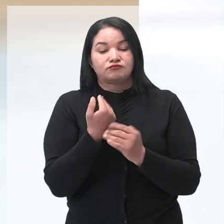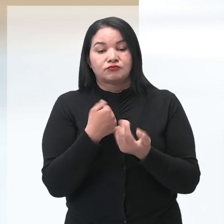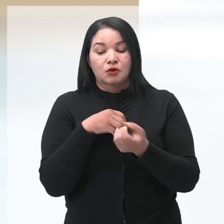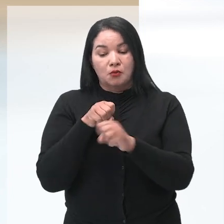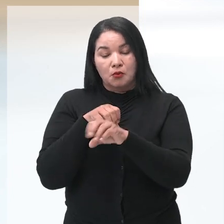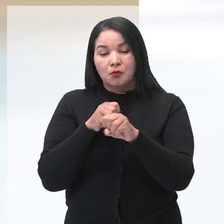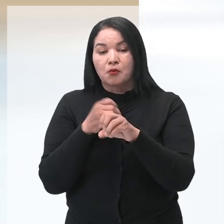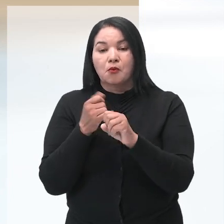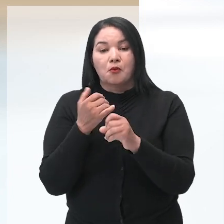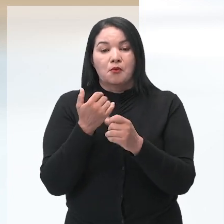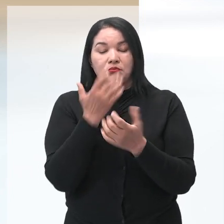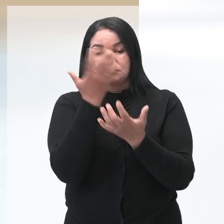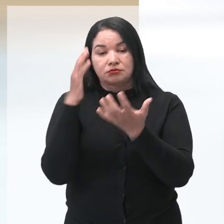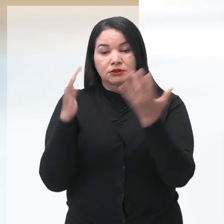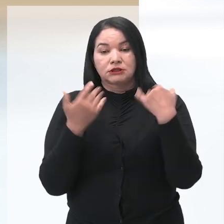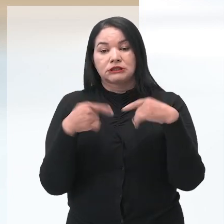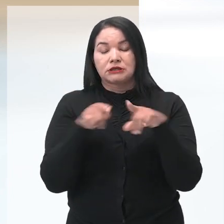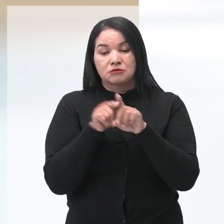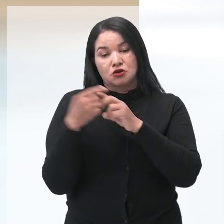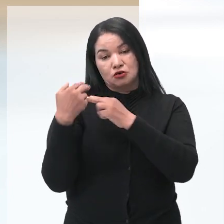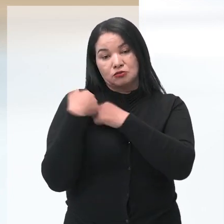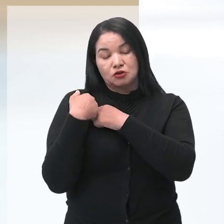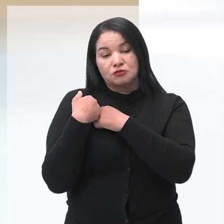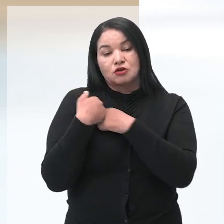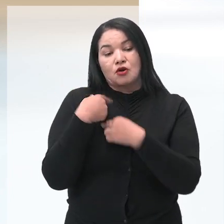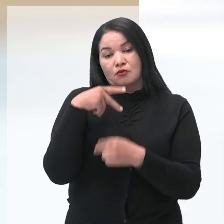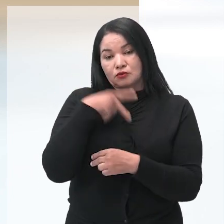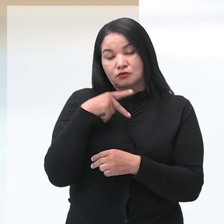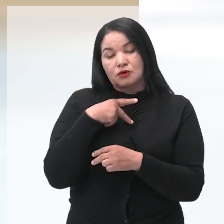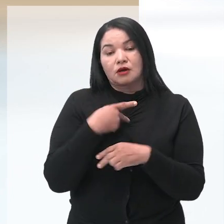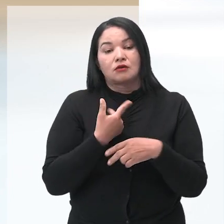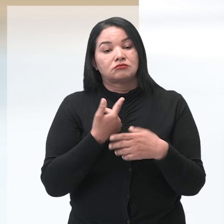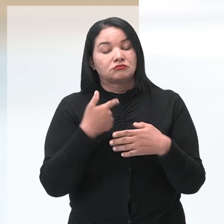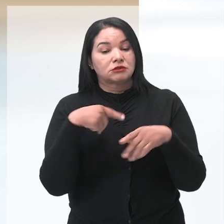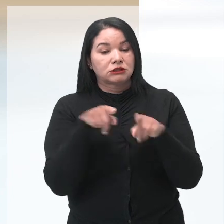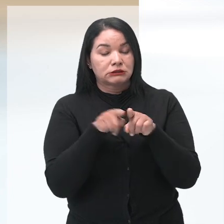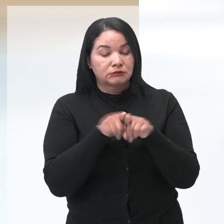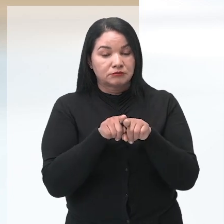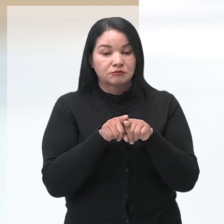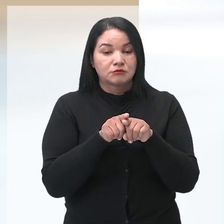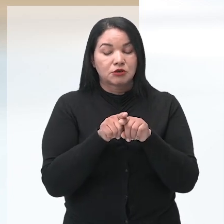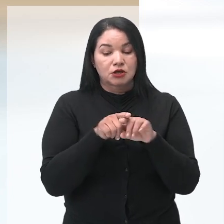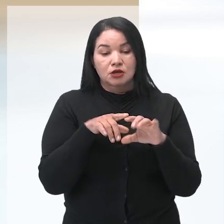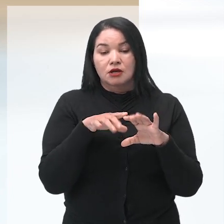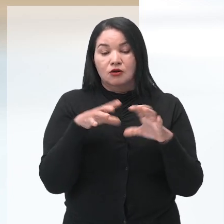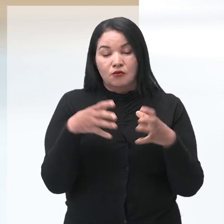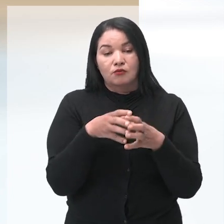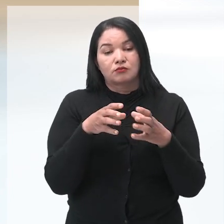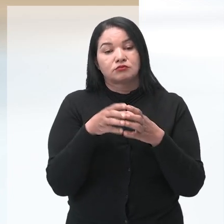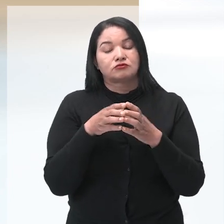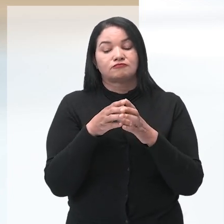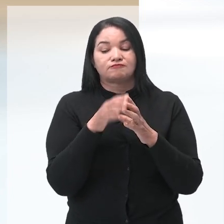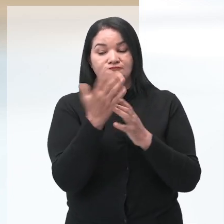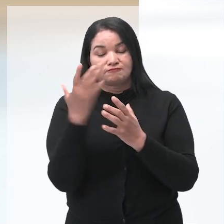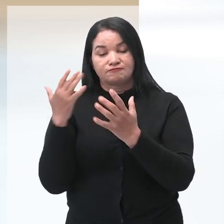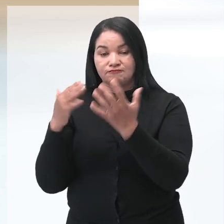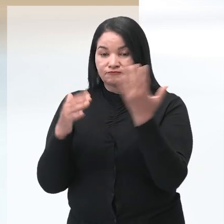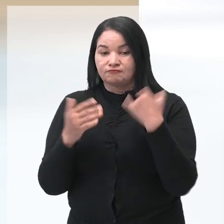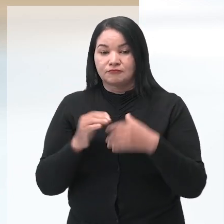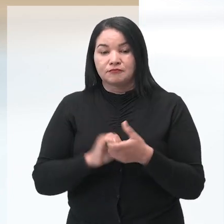responsabilidade individual com o meio ambiente. Então, o fato, né, de